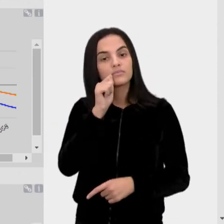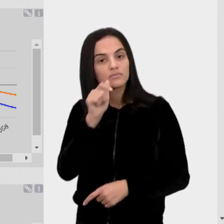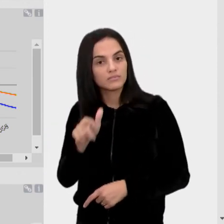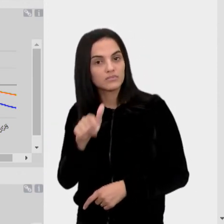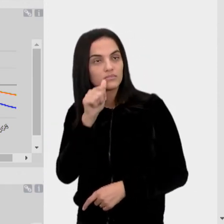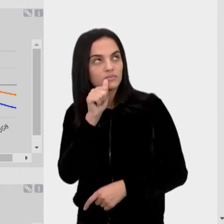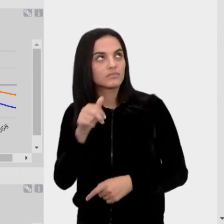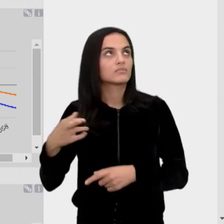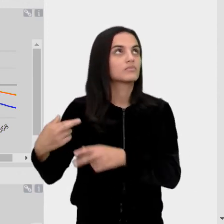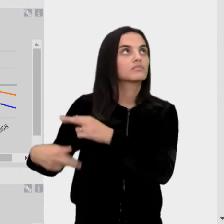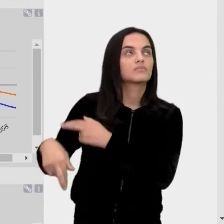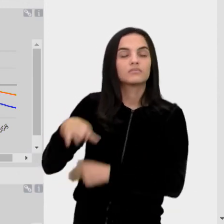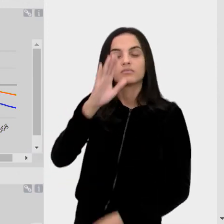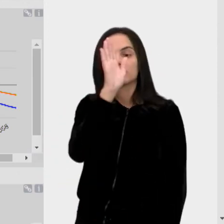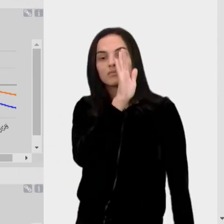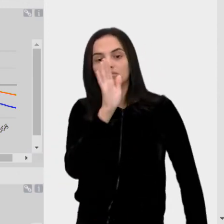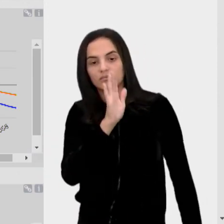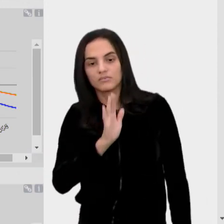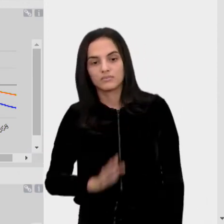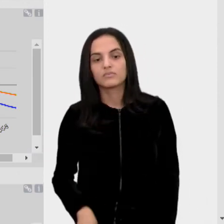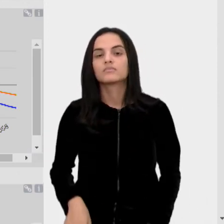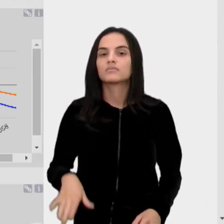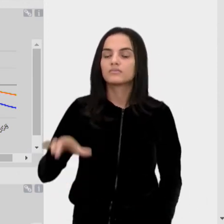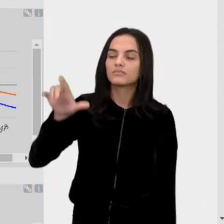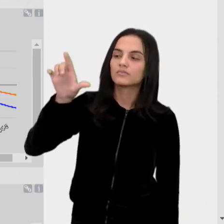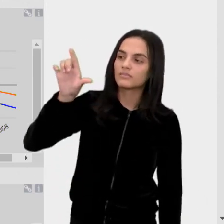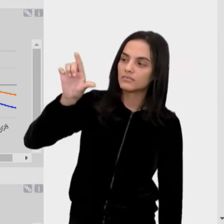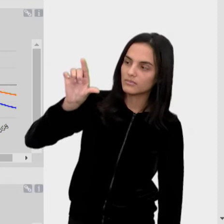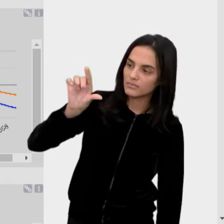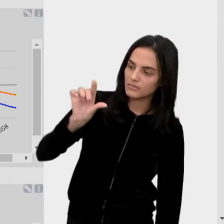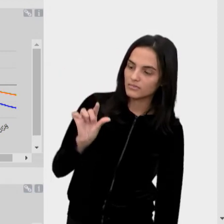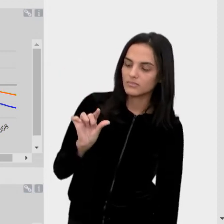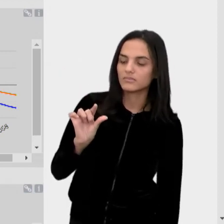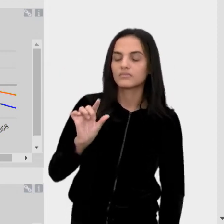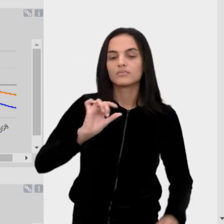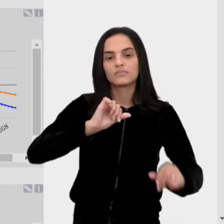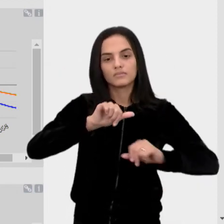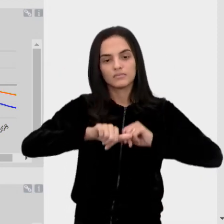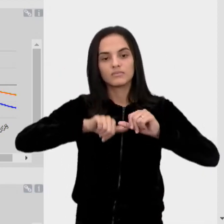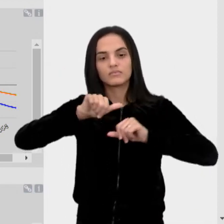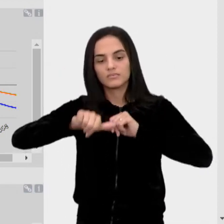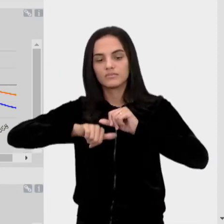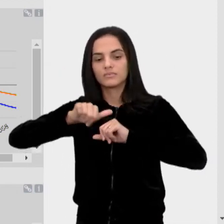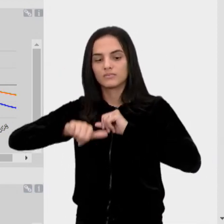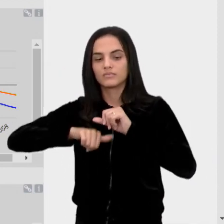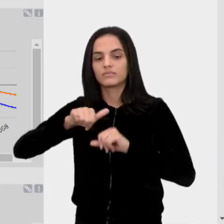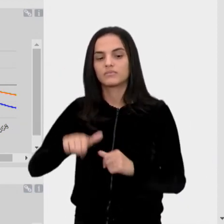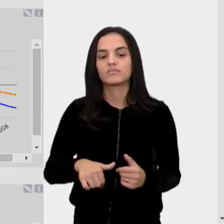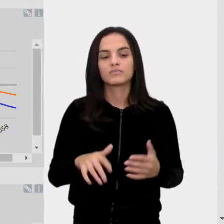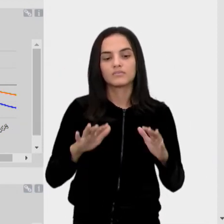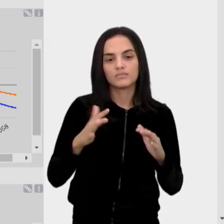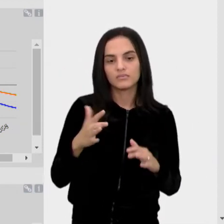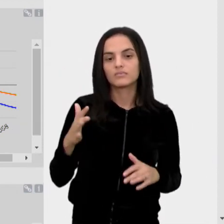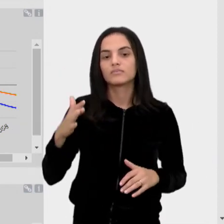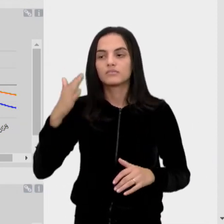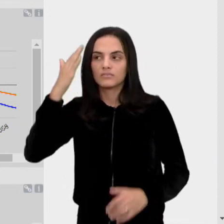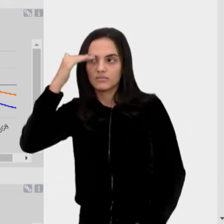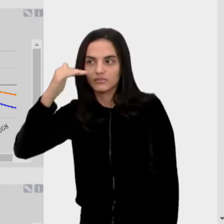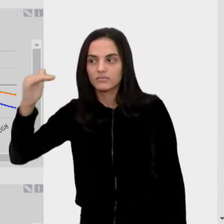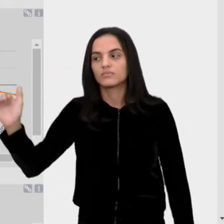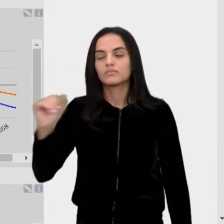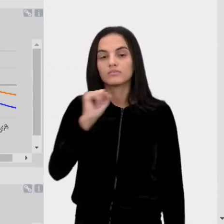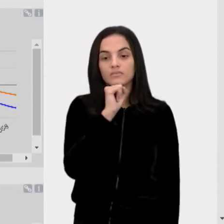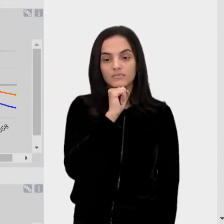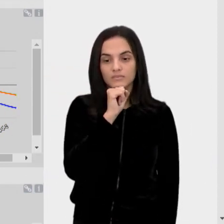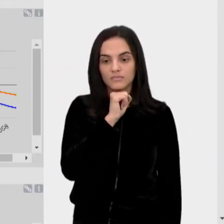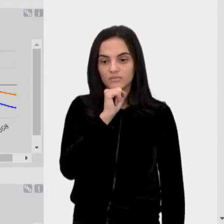Brasil, né, e ele vai, né, diminuindo, né, vai virando aqui, invertendo entre adultos e idosos, né?